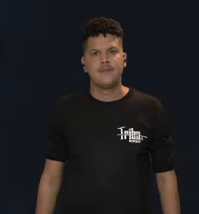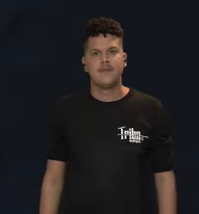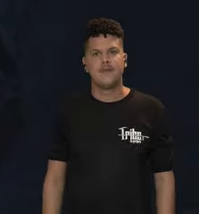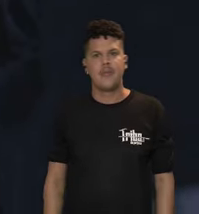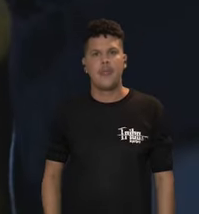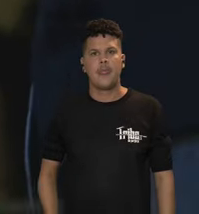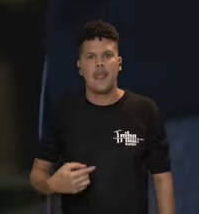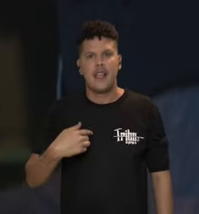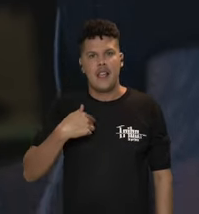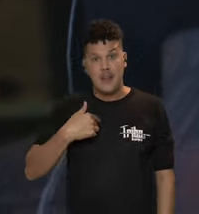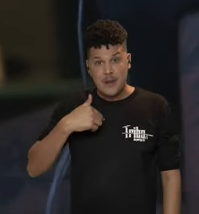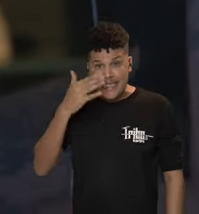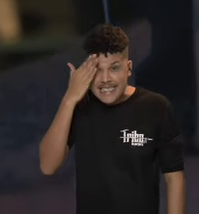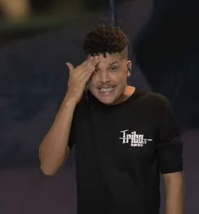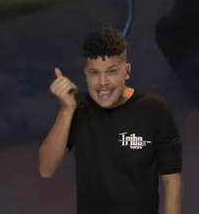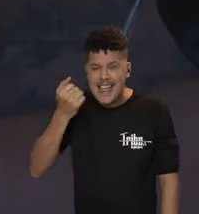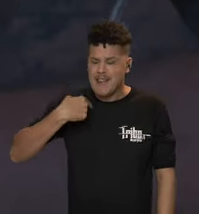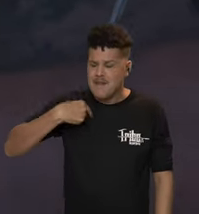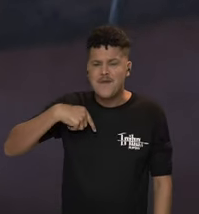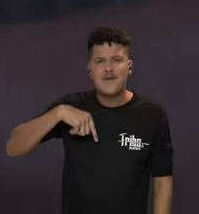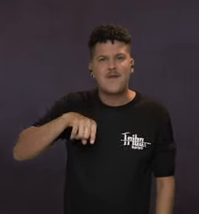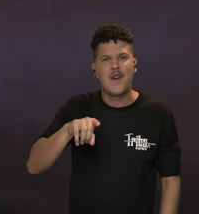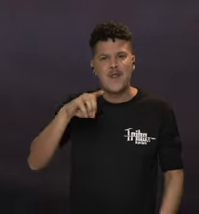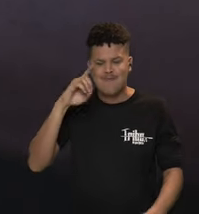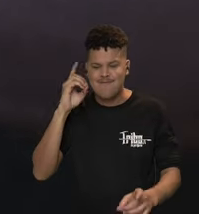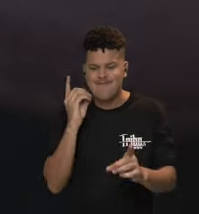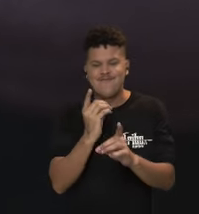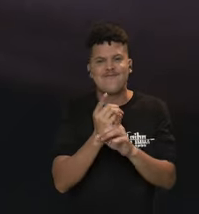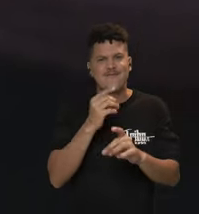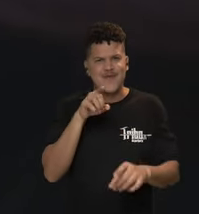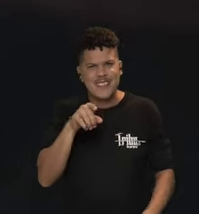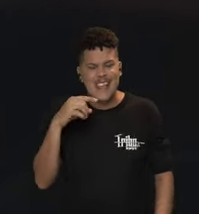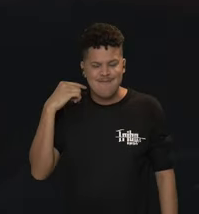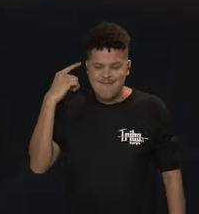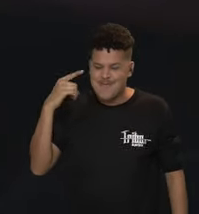Eu sei que vou te ver lá no baile de hoje.